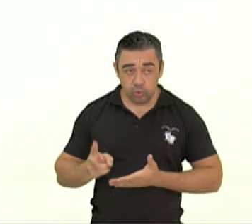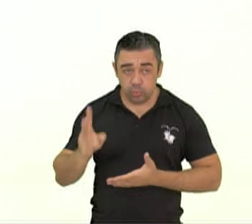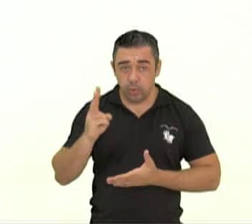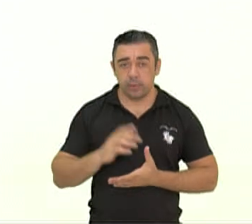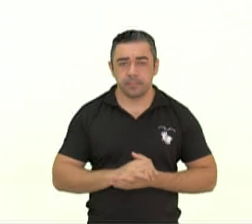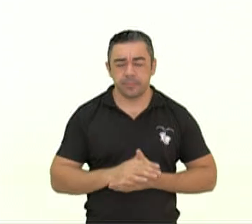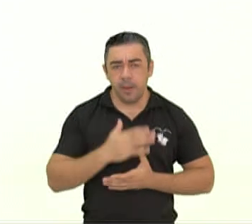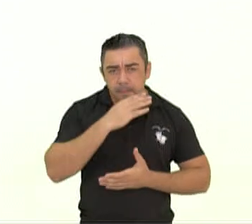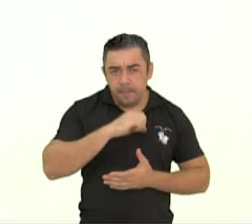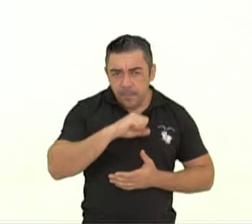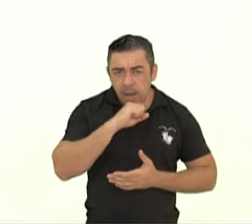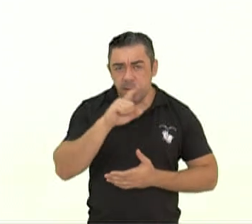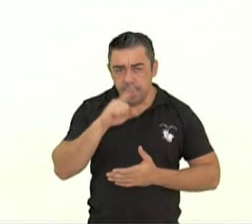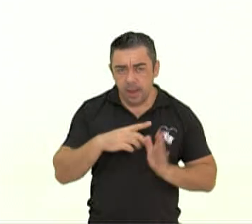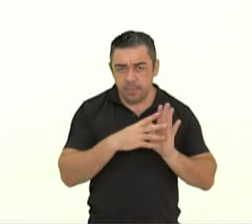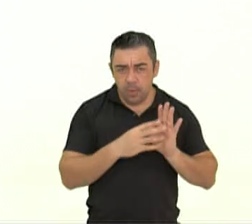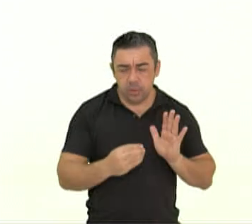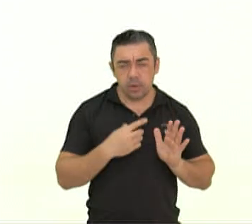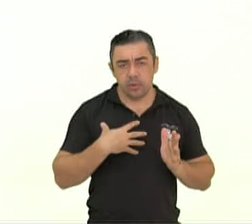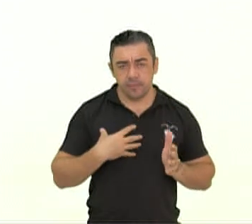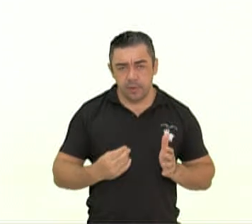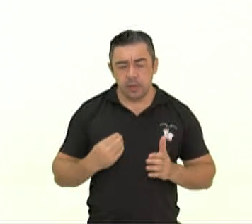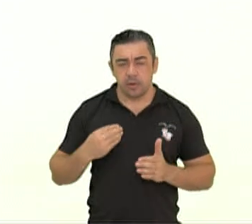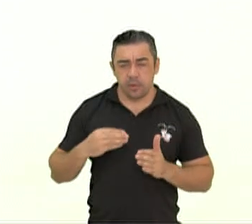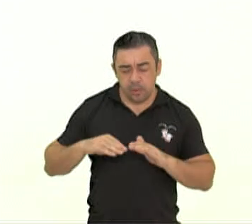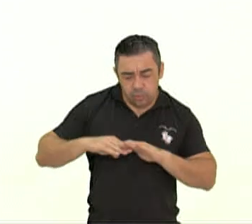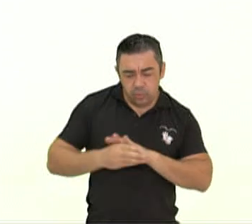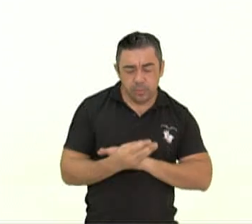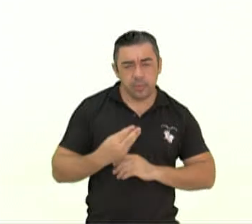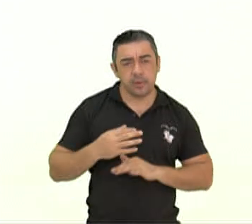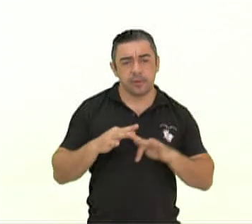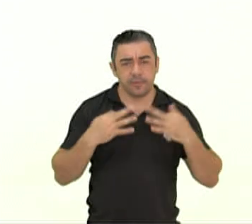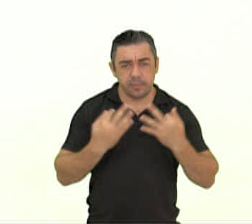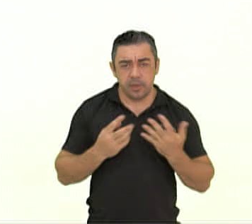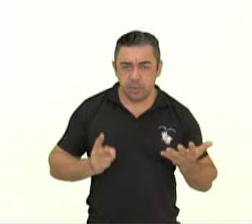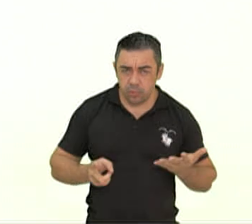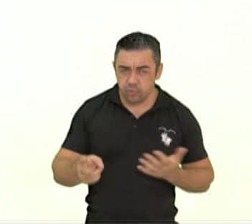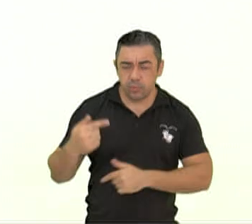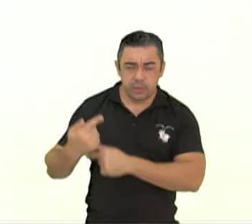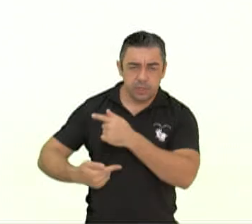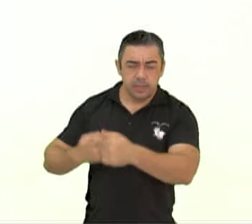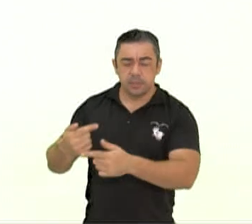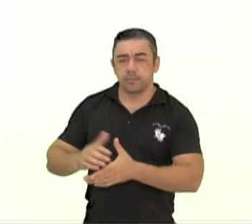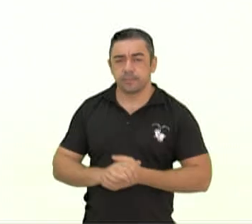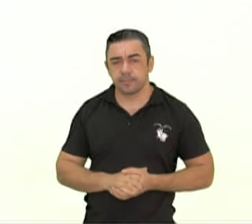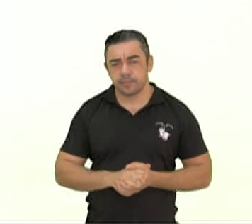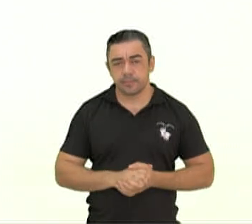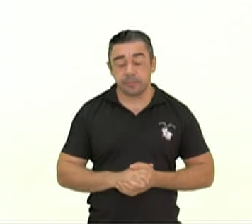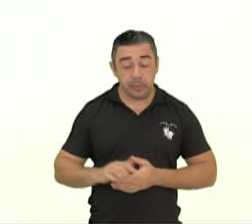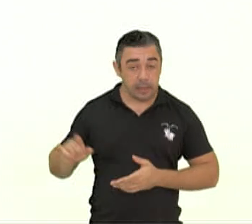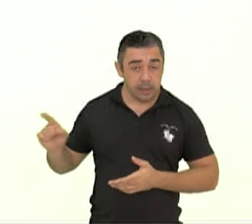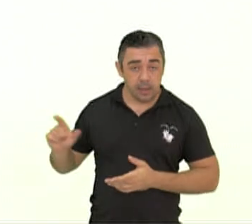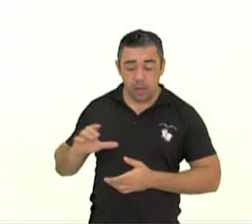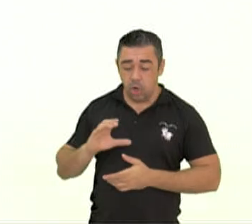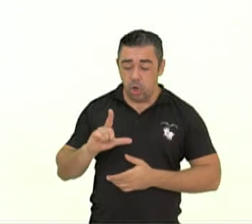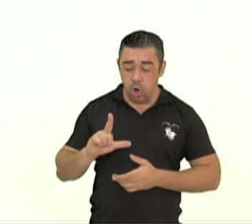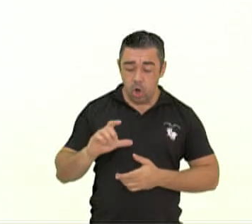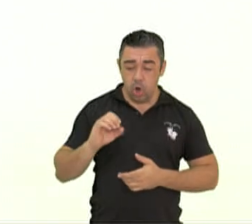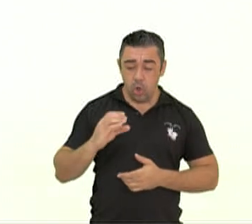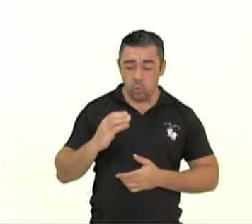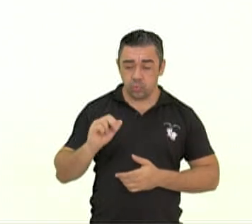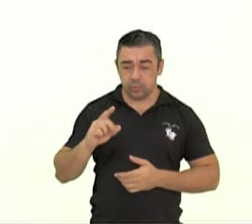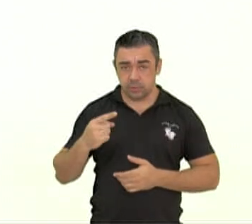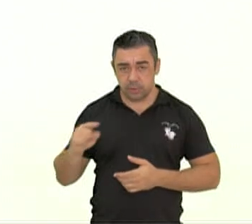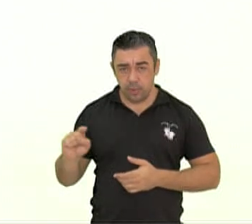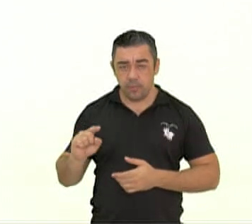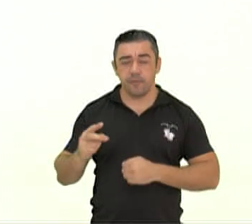Continuando, os pais são modelos para os filhos e as rotinas das famílias irão se perpetuar nas gerações seguintes. A locução verbal da segunda